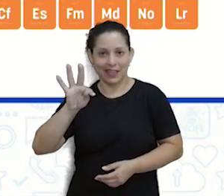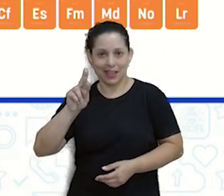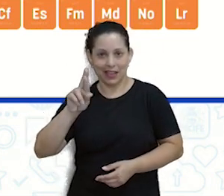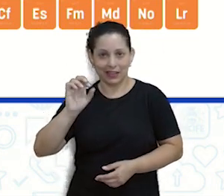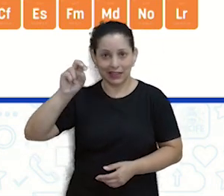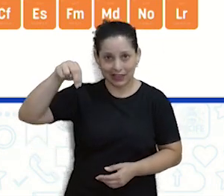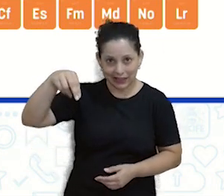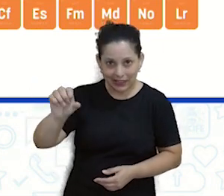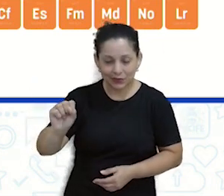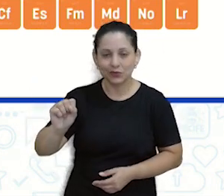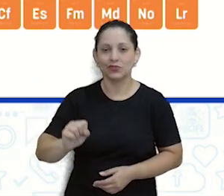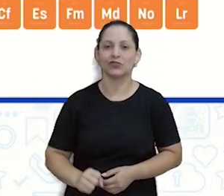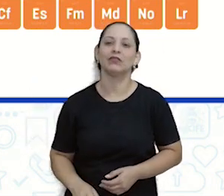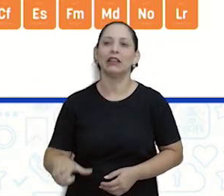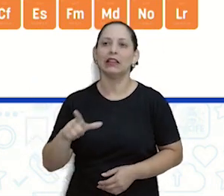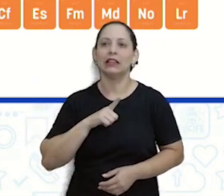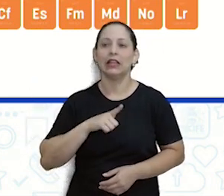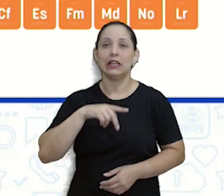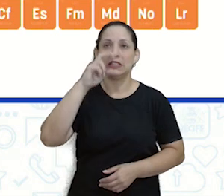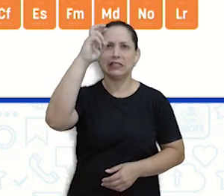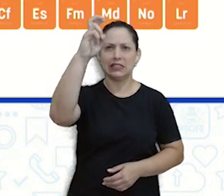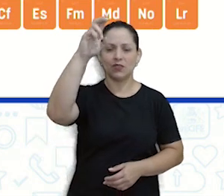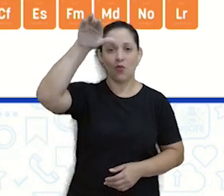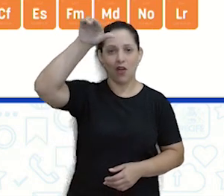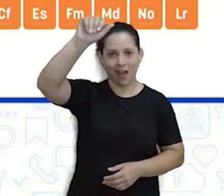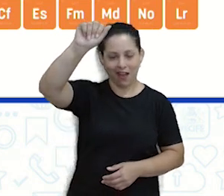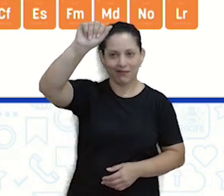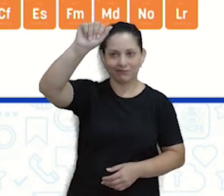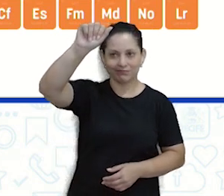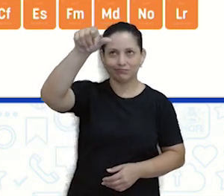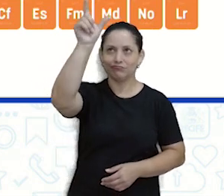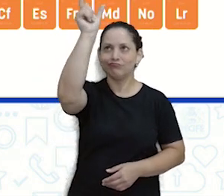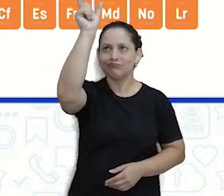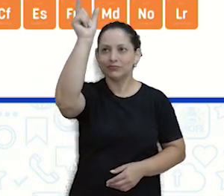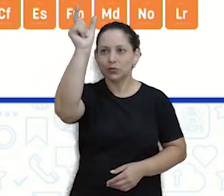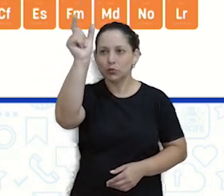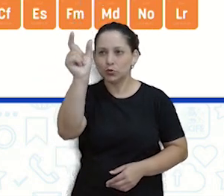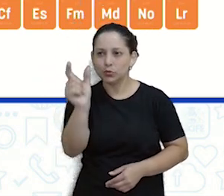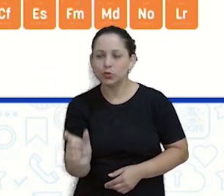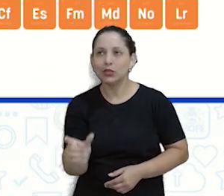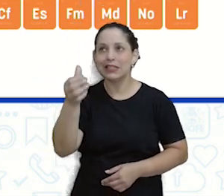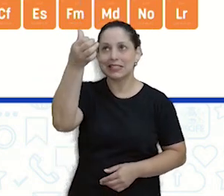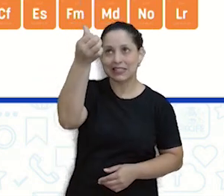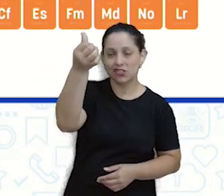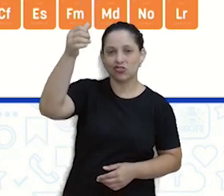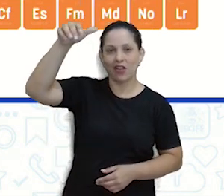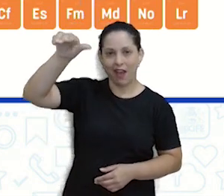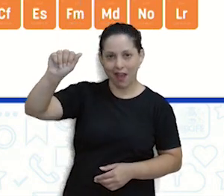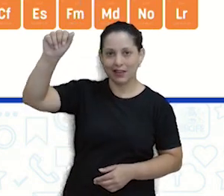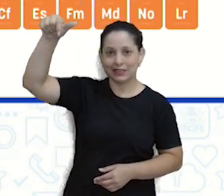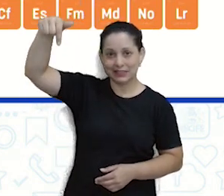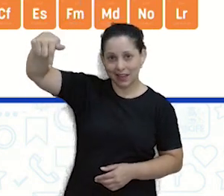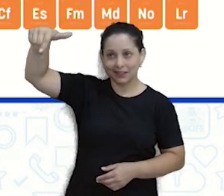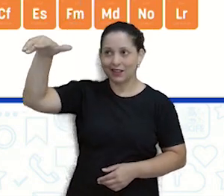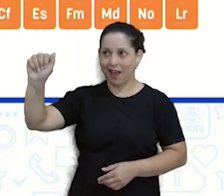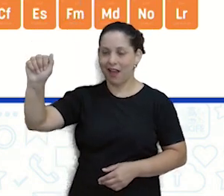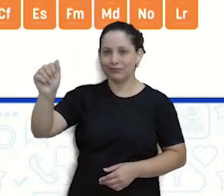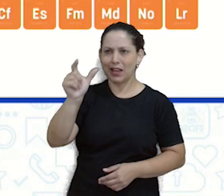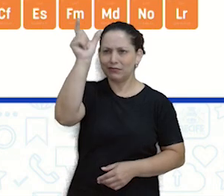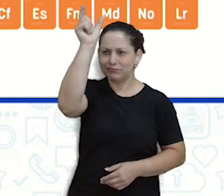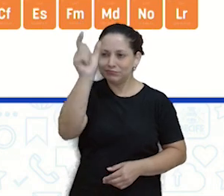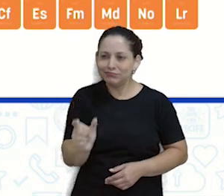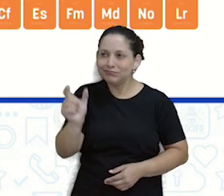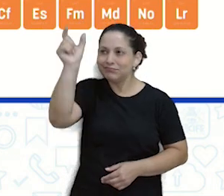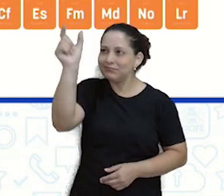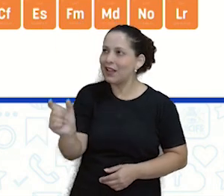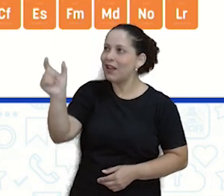ganhar. Família 5A, família do nitrogênio, os calcogênios e os halogênios, né? Família 6A e 7A, tá certo? Então, a gente já tem uma